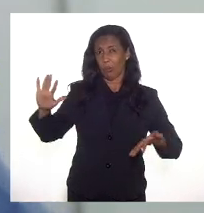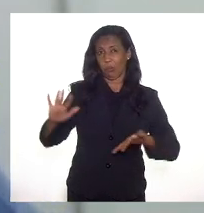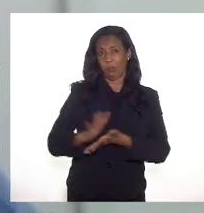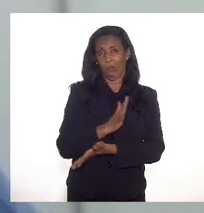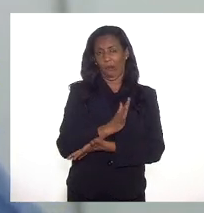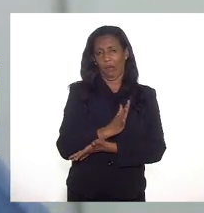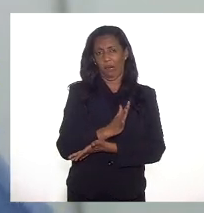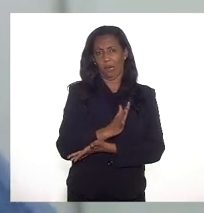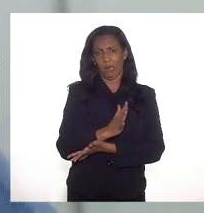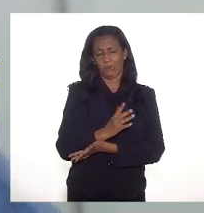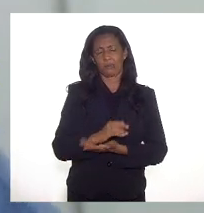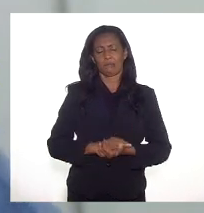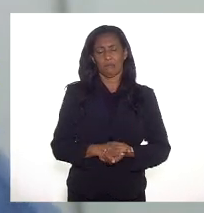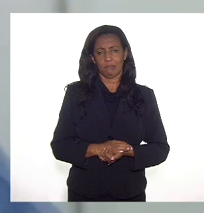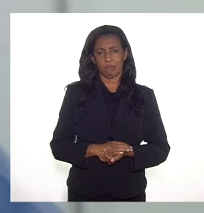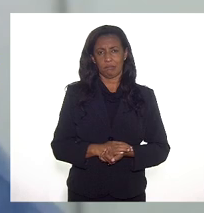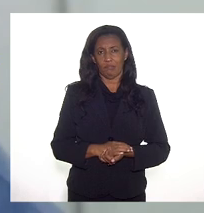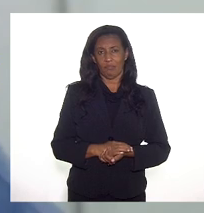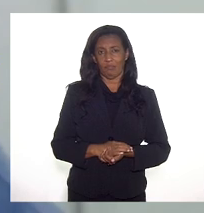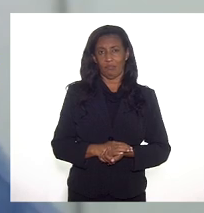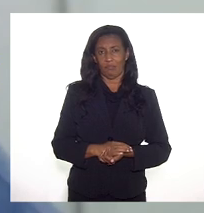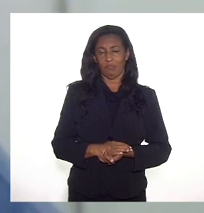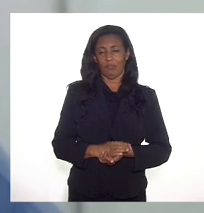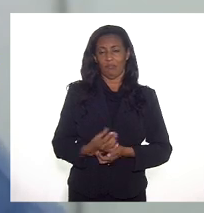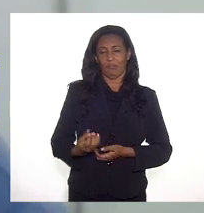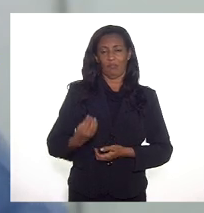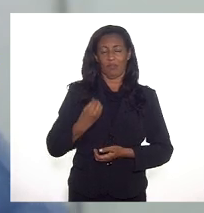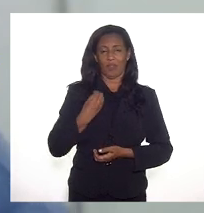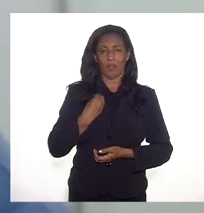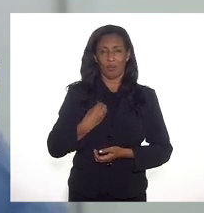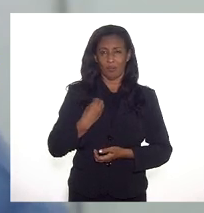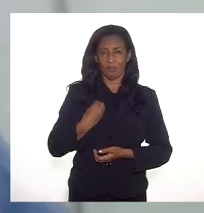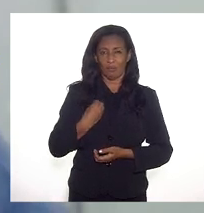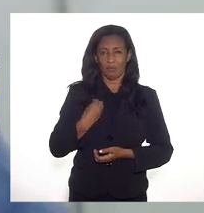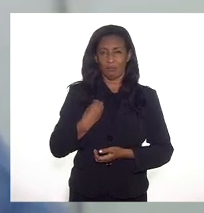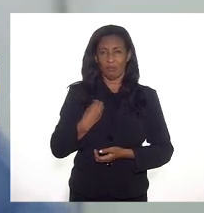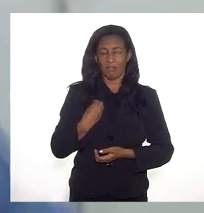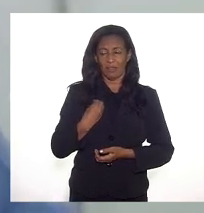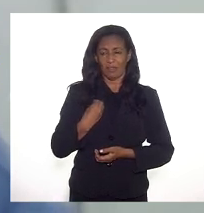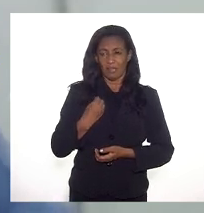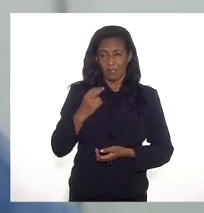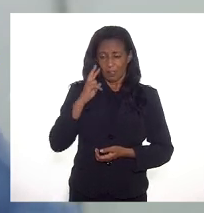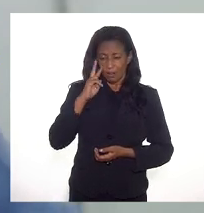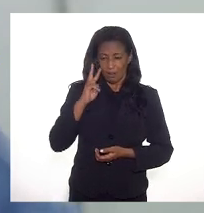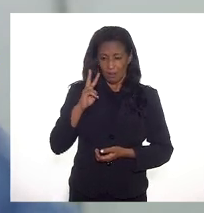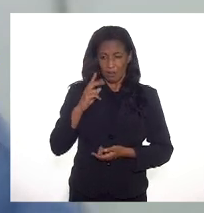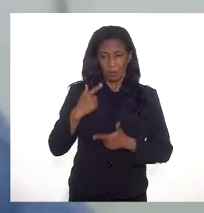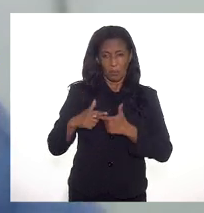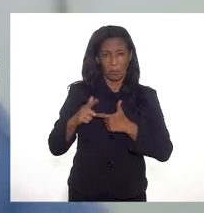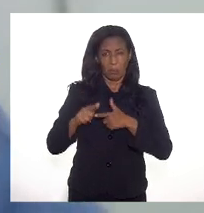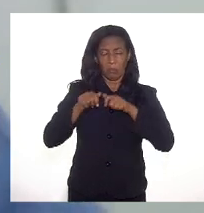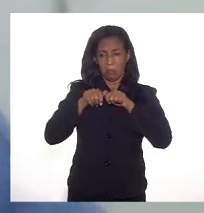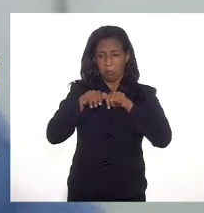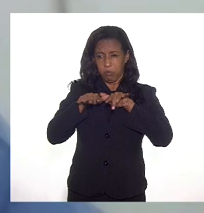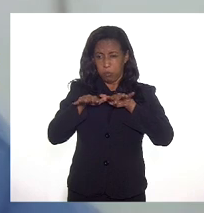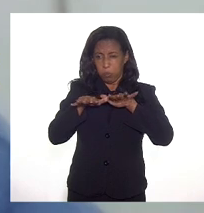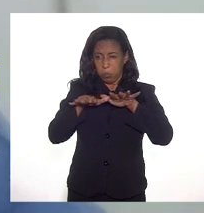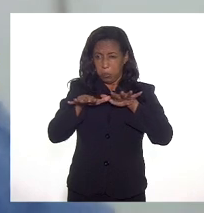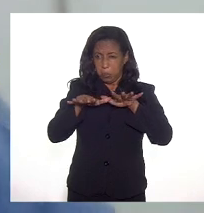devastadoras, a convivência com a pandemia de forma